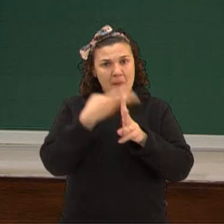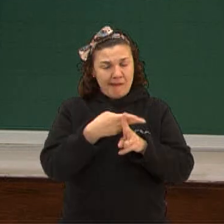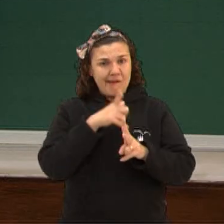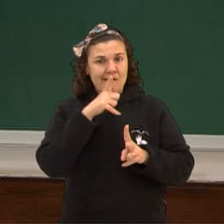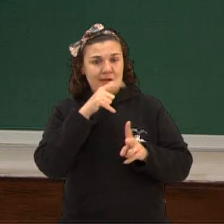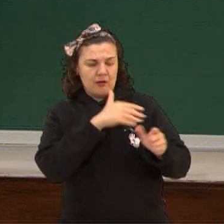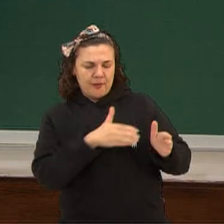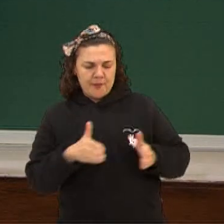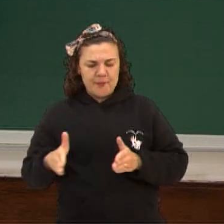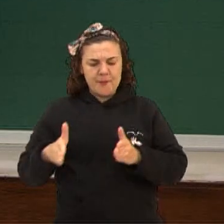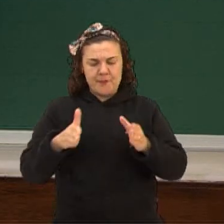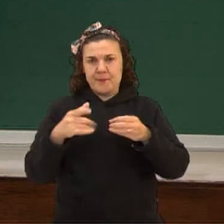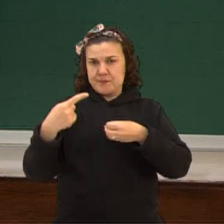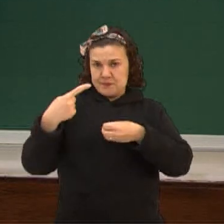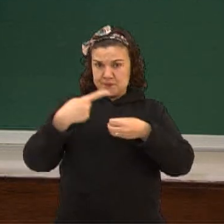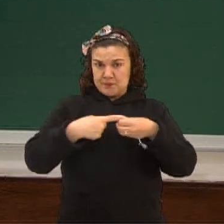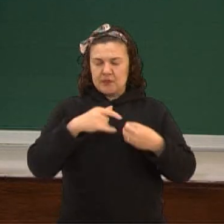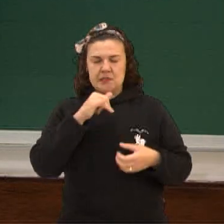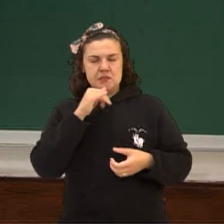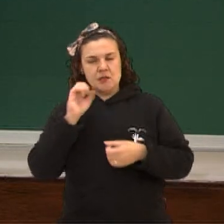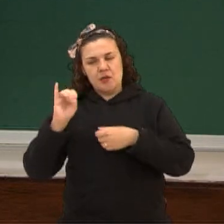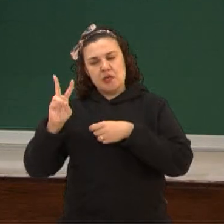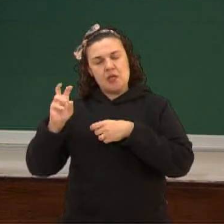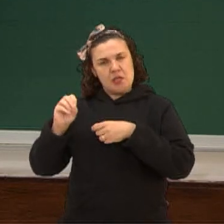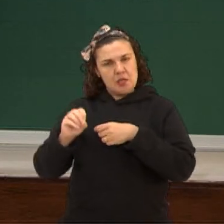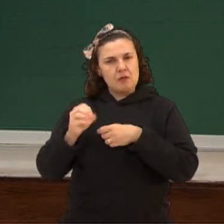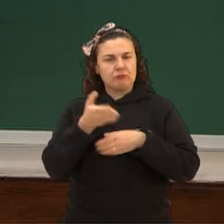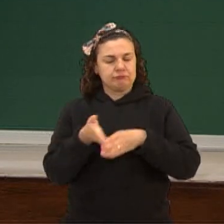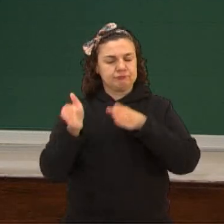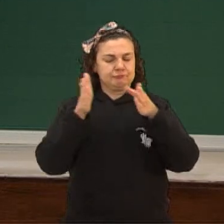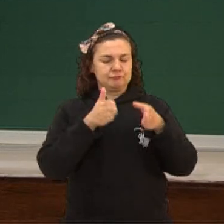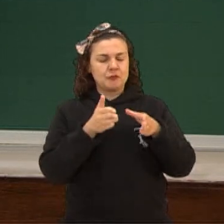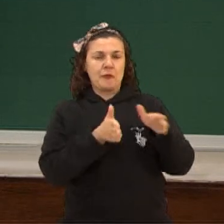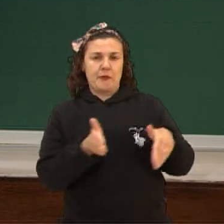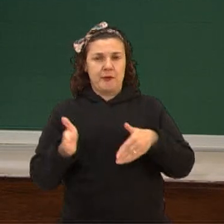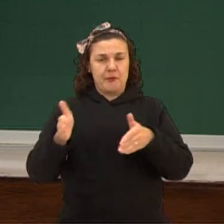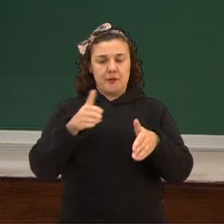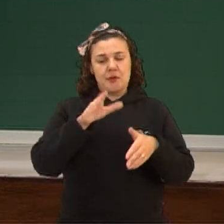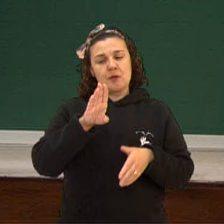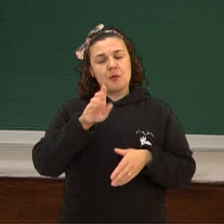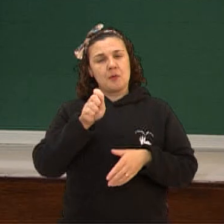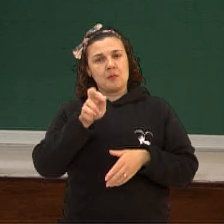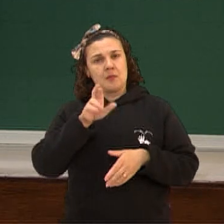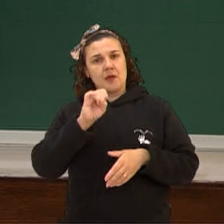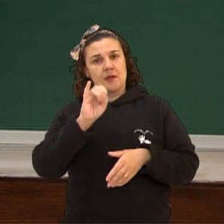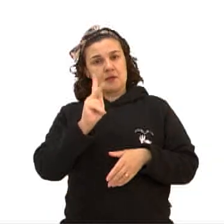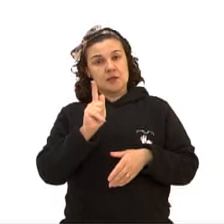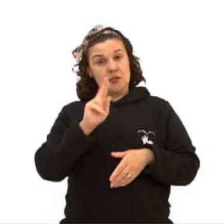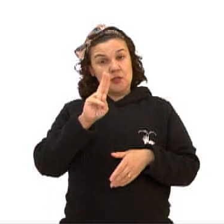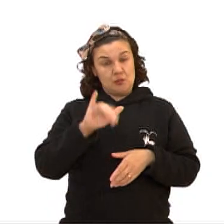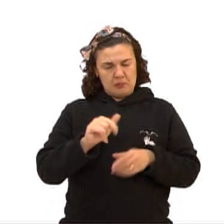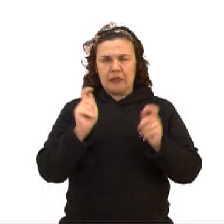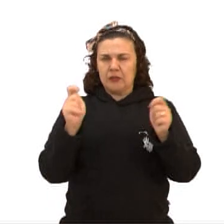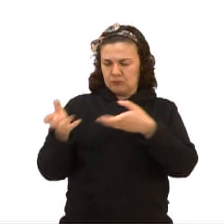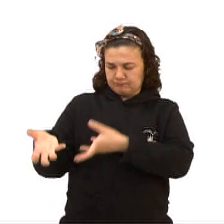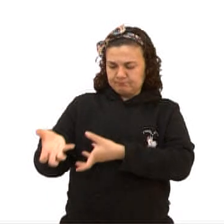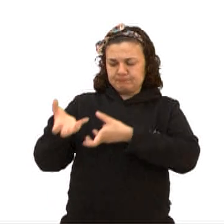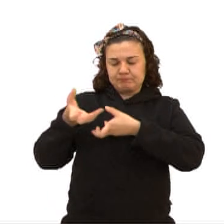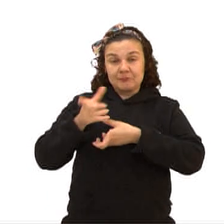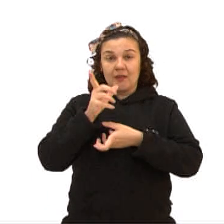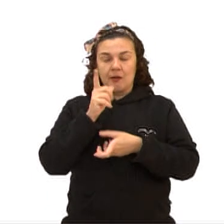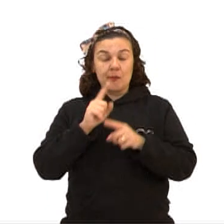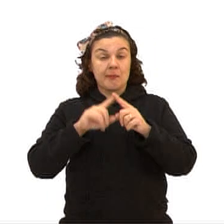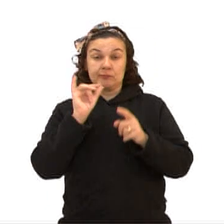rios existentes na cidade. Temos o Rio Ivo, o Rio Barigui, uma infinidade de rios, né, que poderiam ser utilizados para abastecimento.